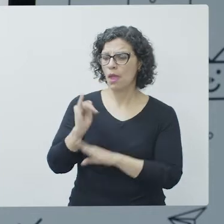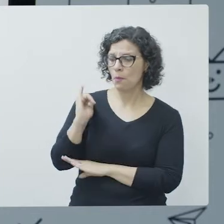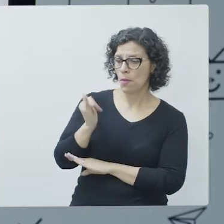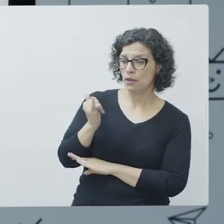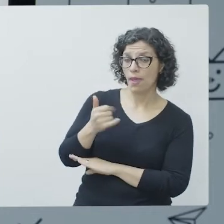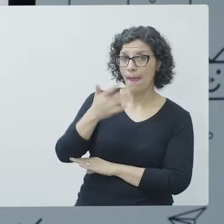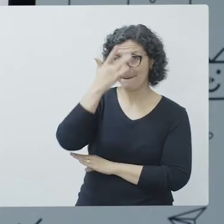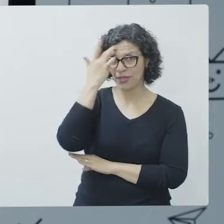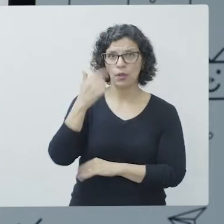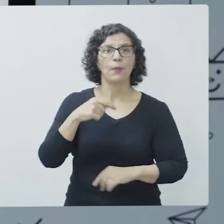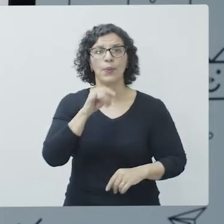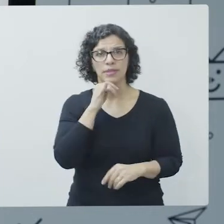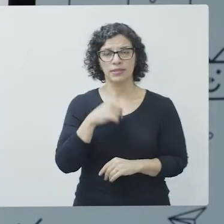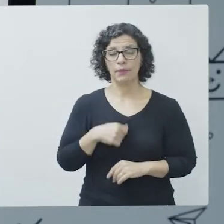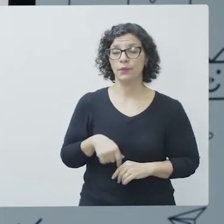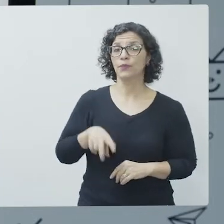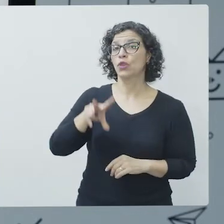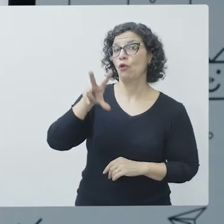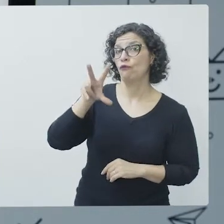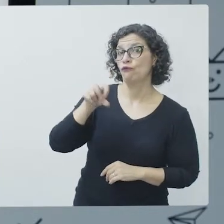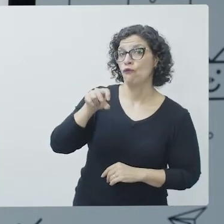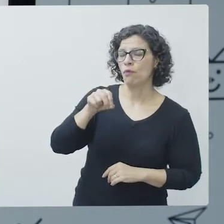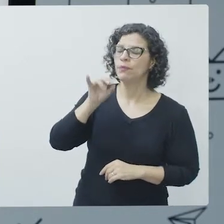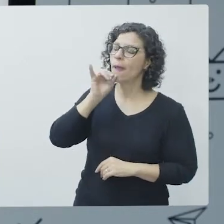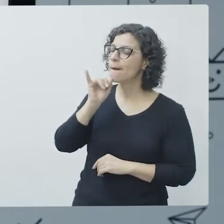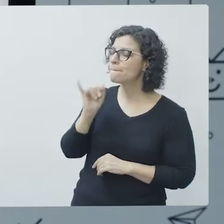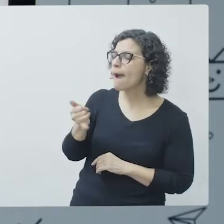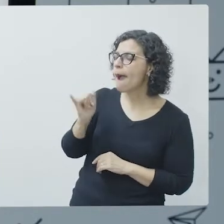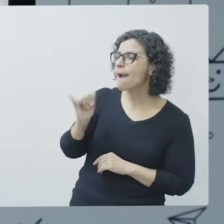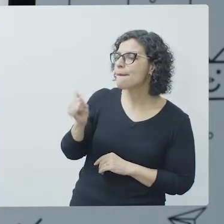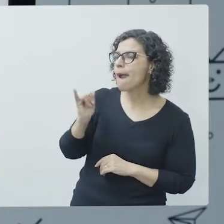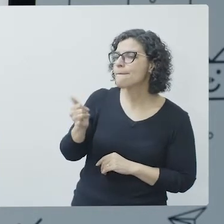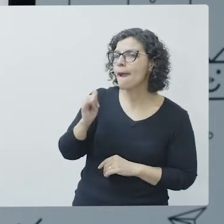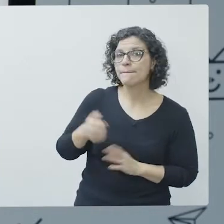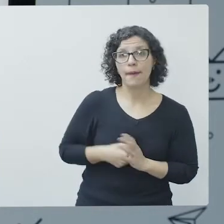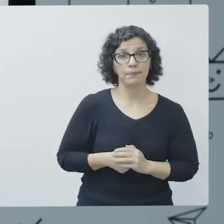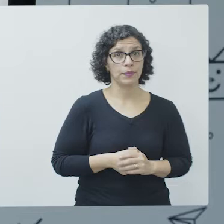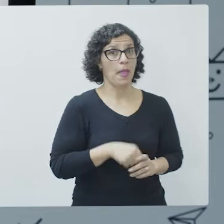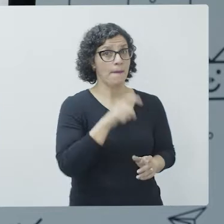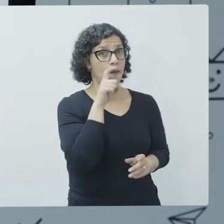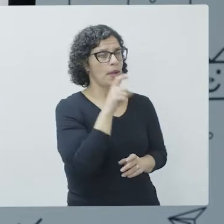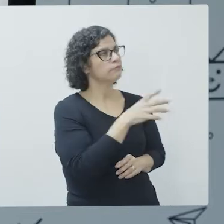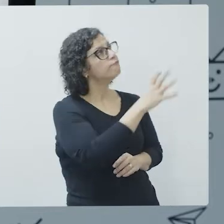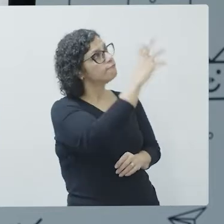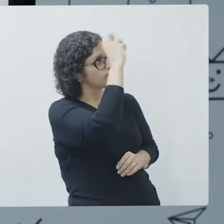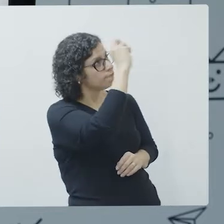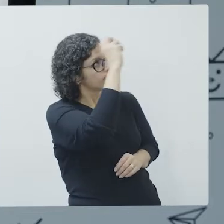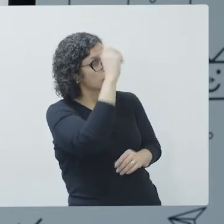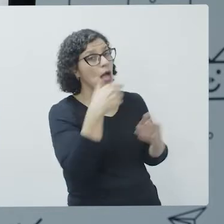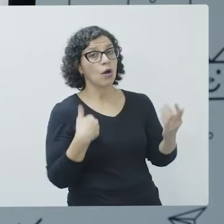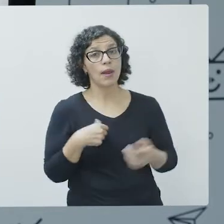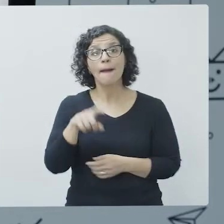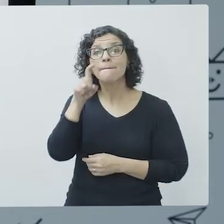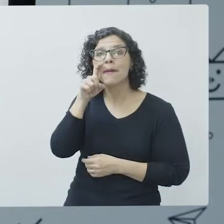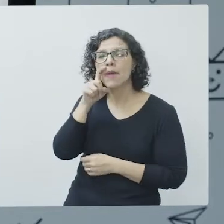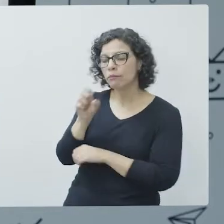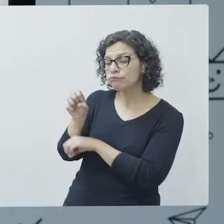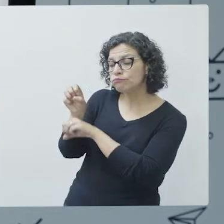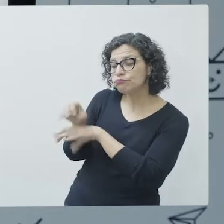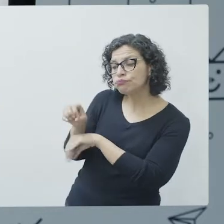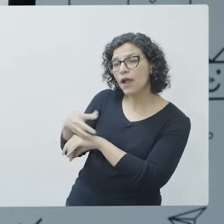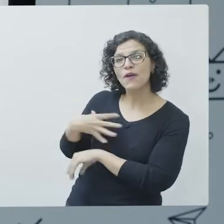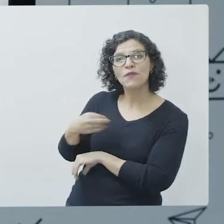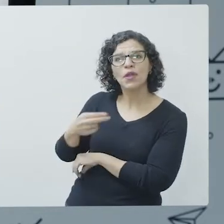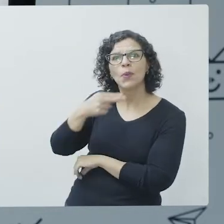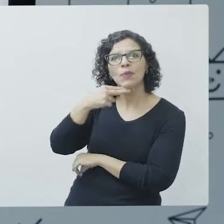narrativa oral, né? Então foi falado esse conto e contado de geração para geração. E claro que de geração